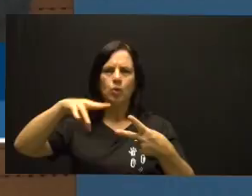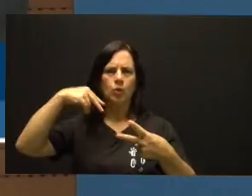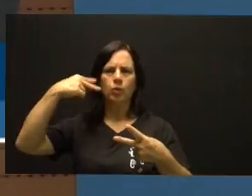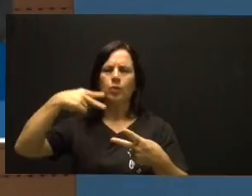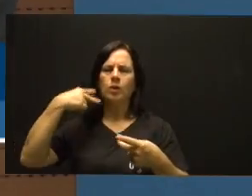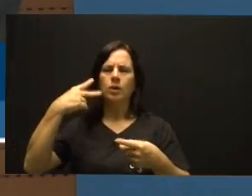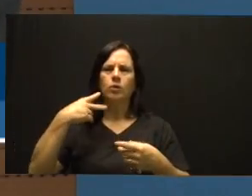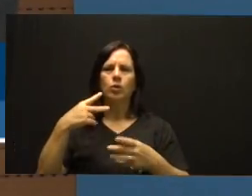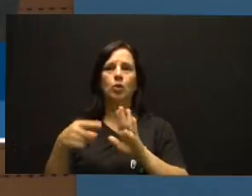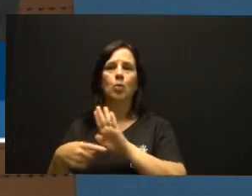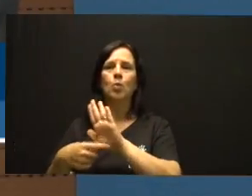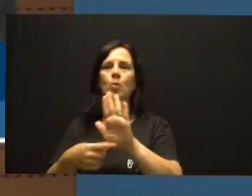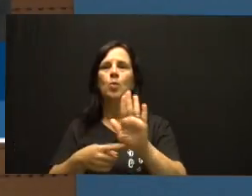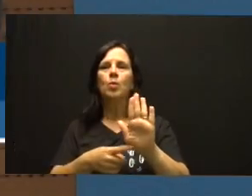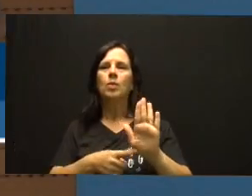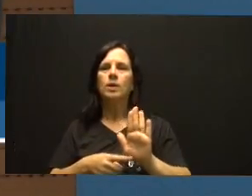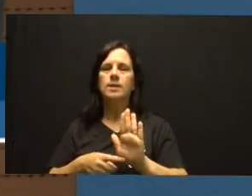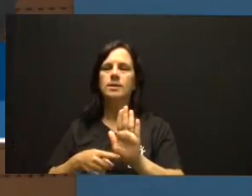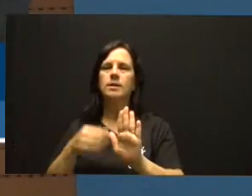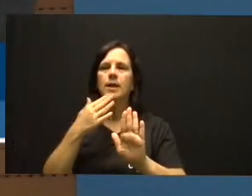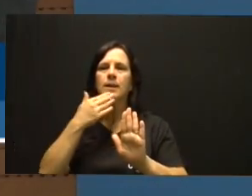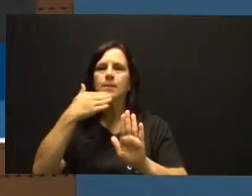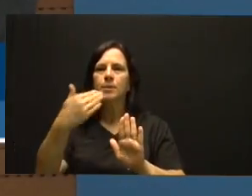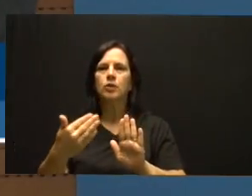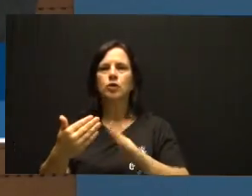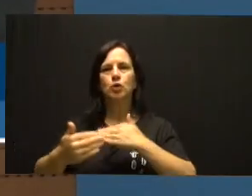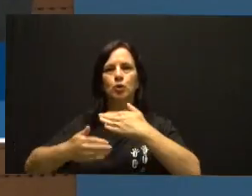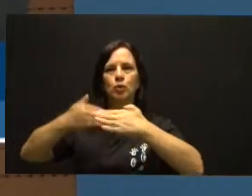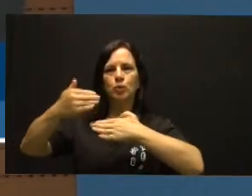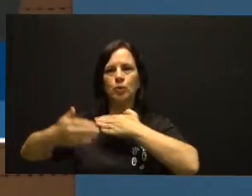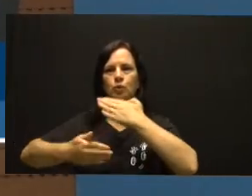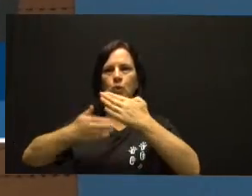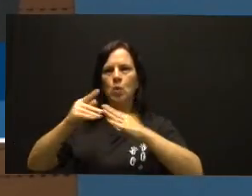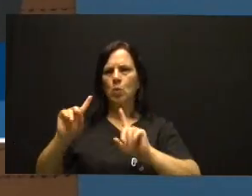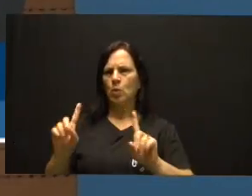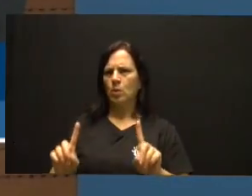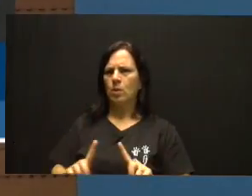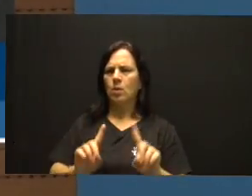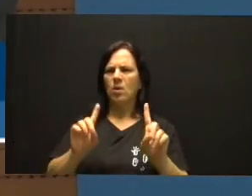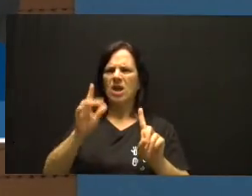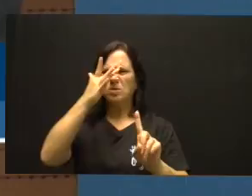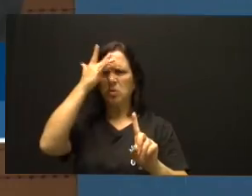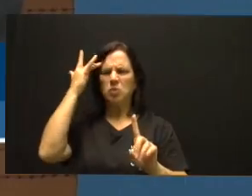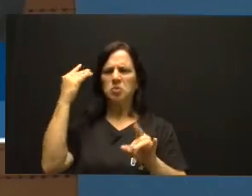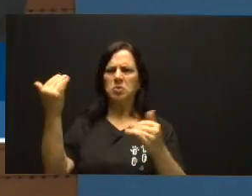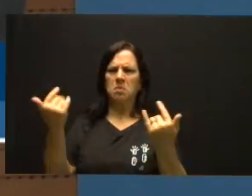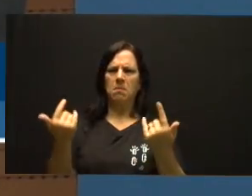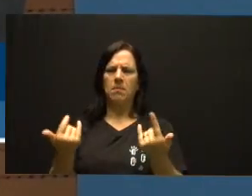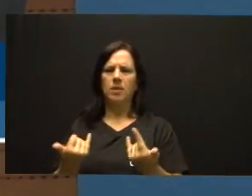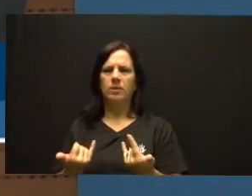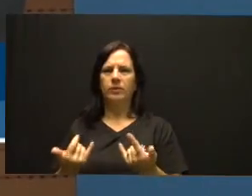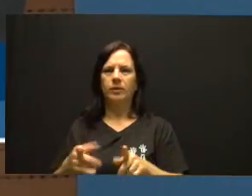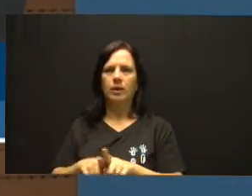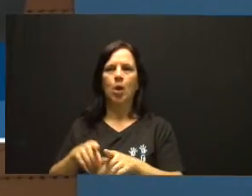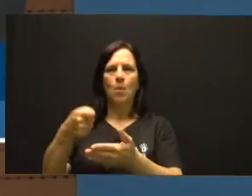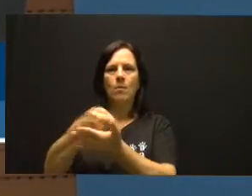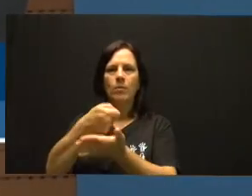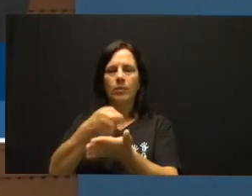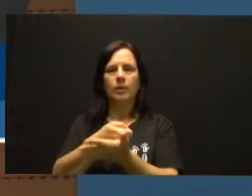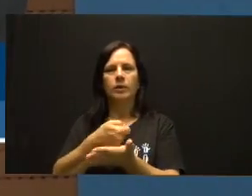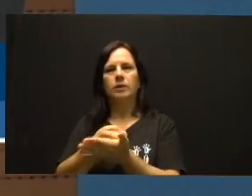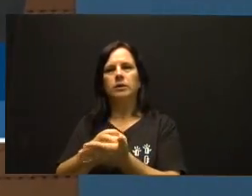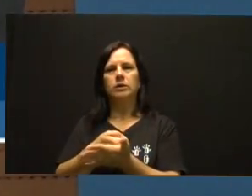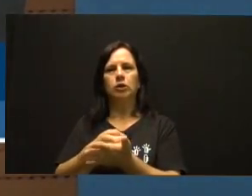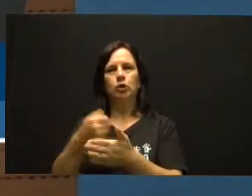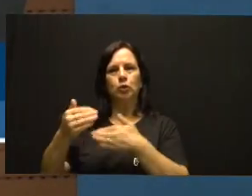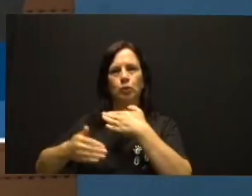é apontar os erros e pedir para que se construa. Não é? Mas muitos acham que Vossa Excelência tem a obrigação ou o poder